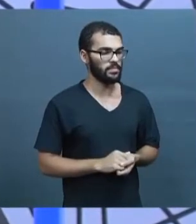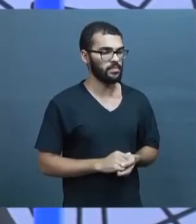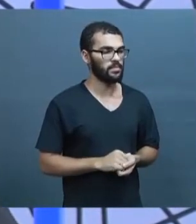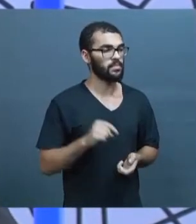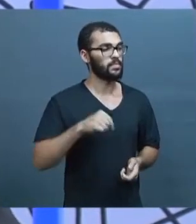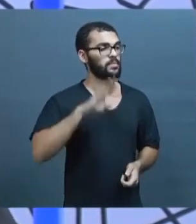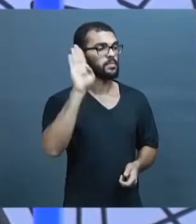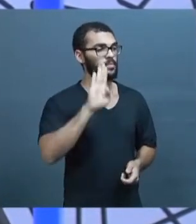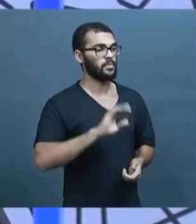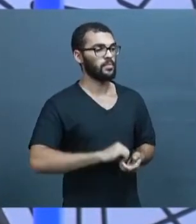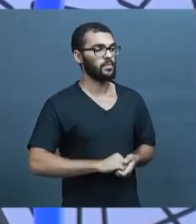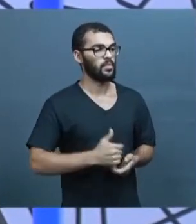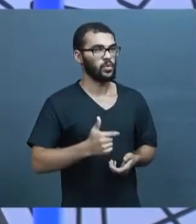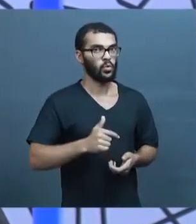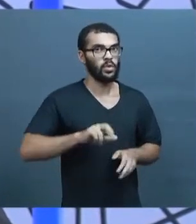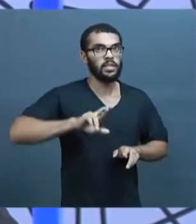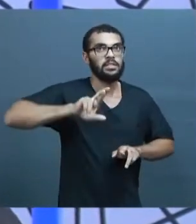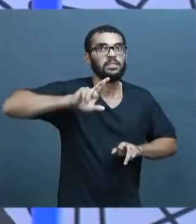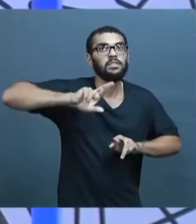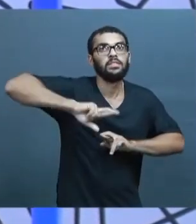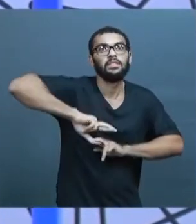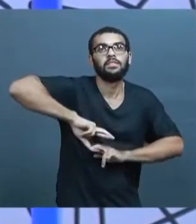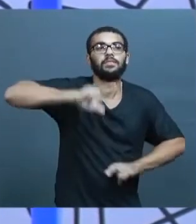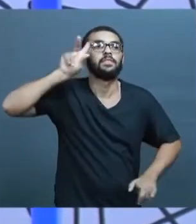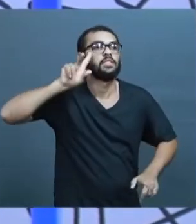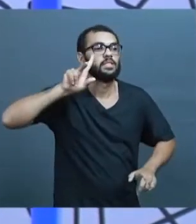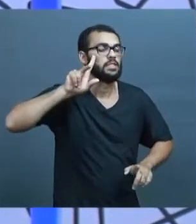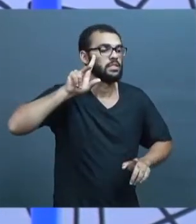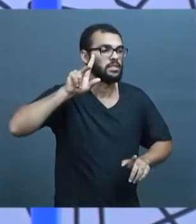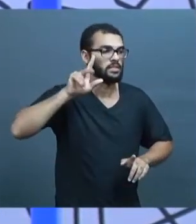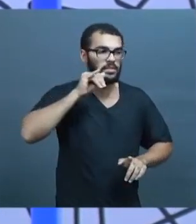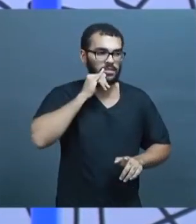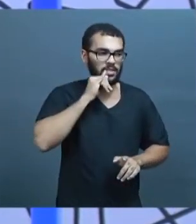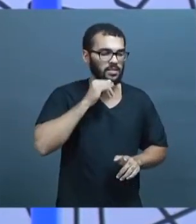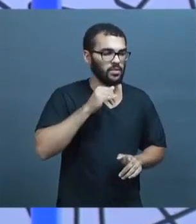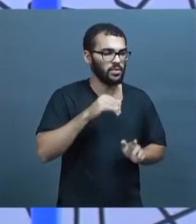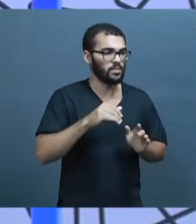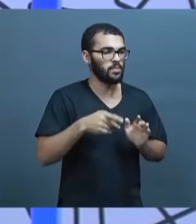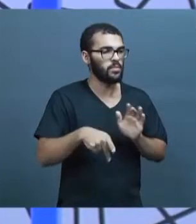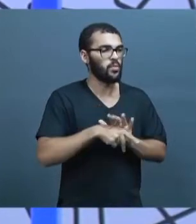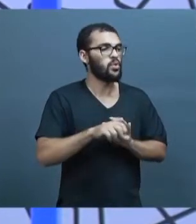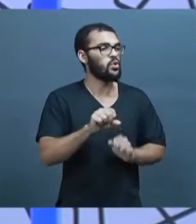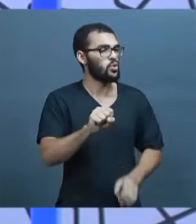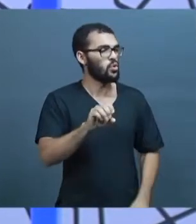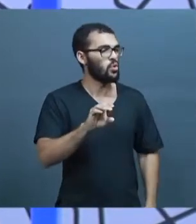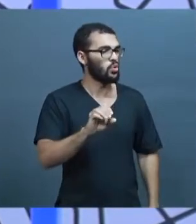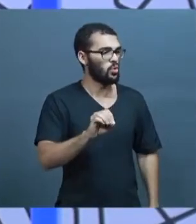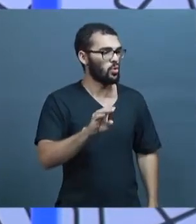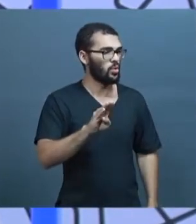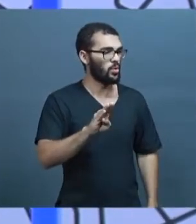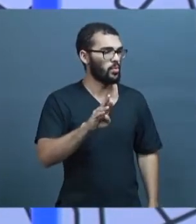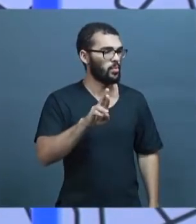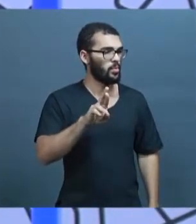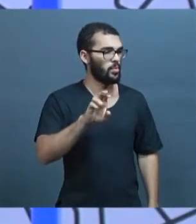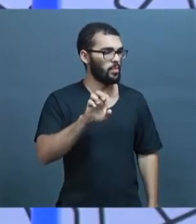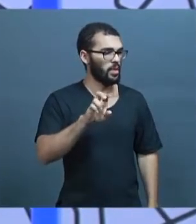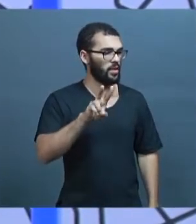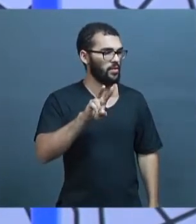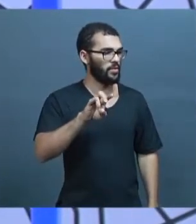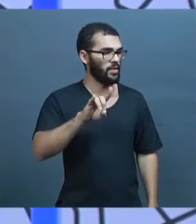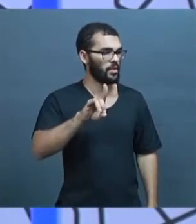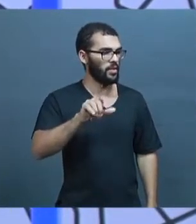não há tantas diferenças regionais em termos de expectativa sobrevida. Então, se você pegar as regiões mais pobres do